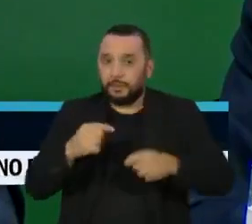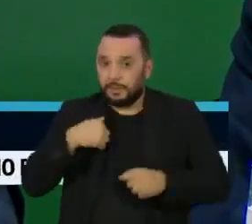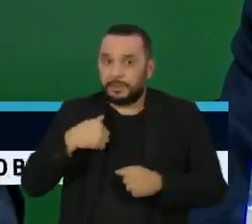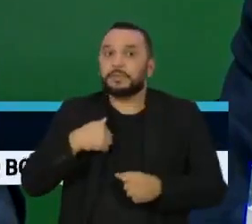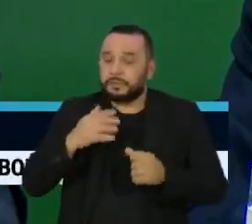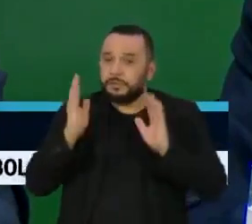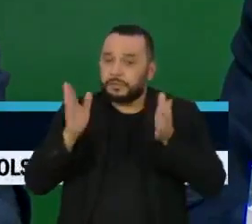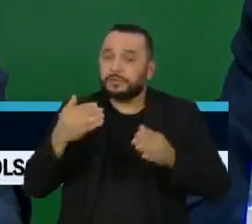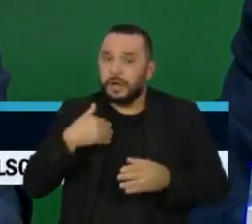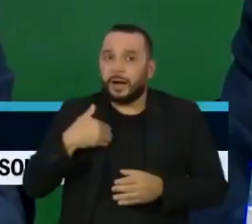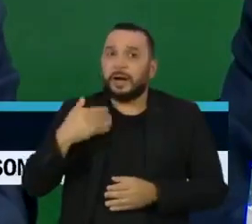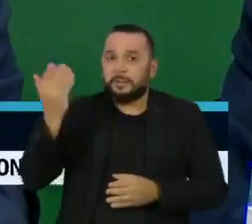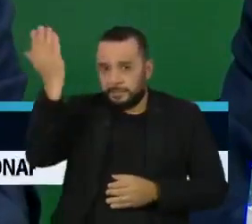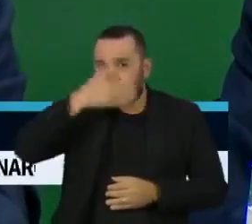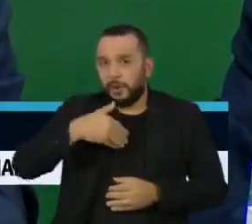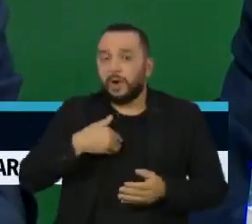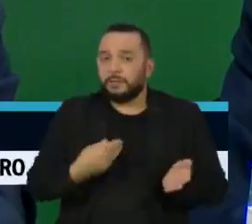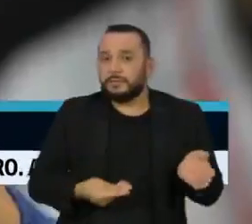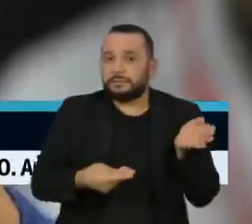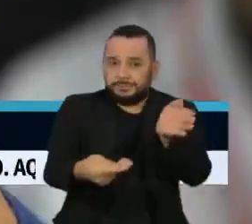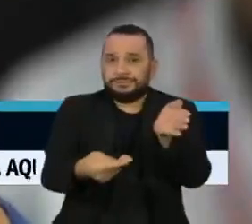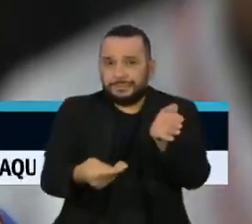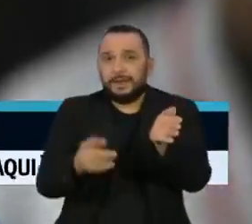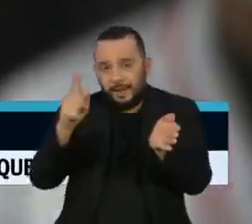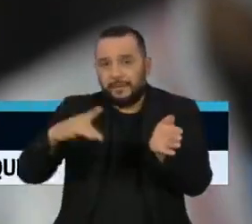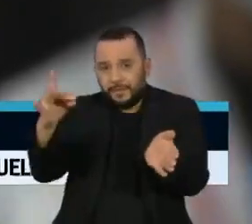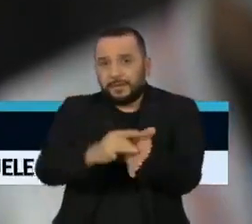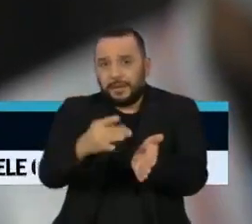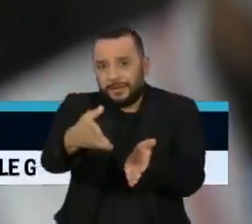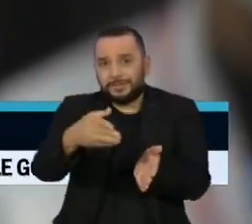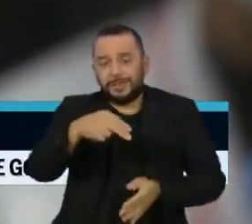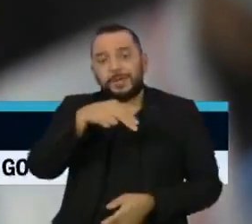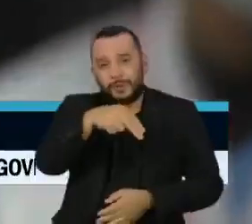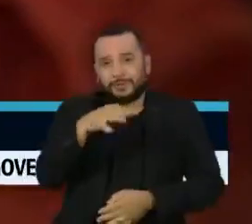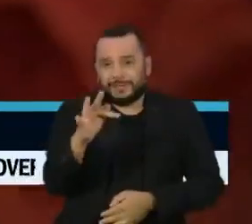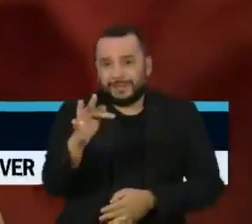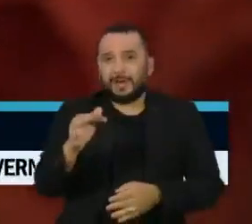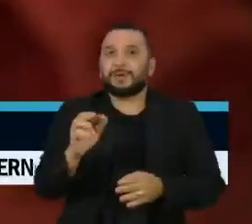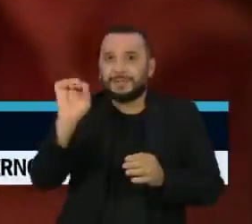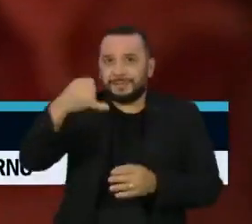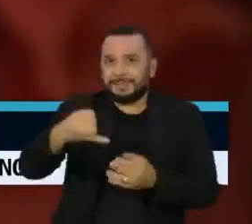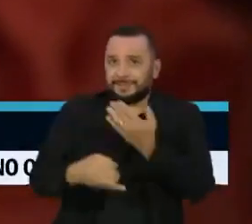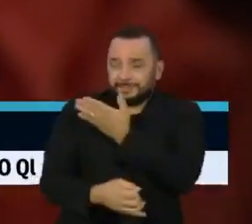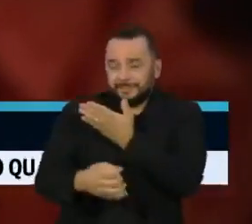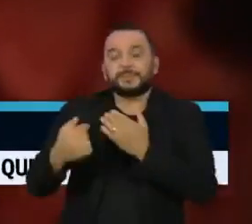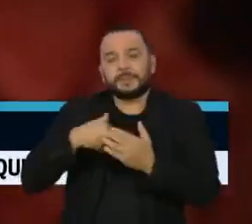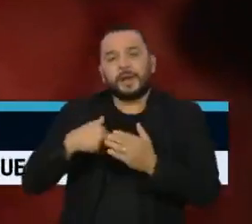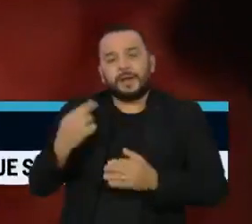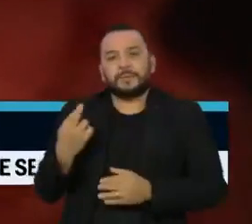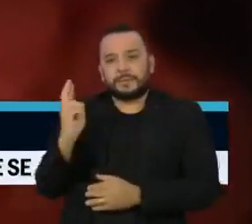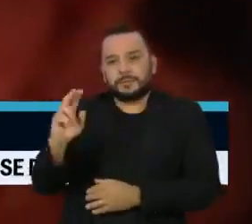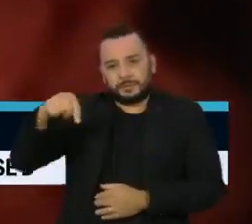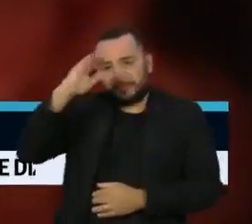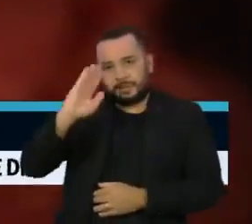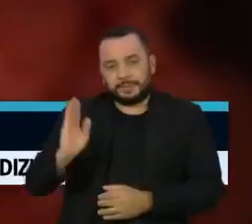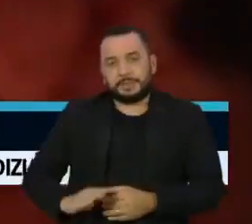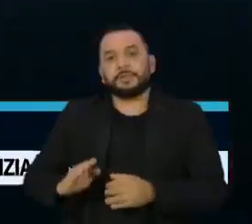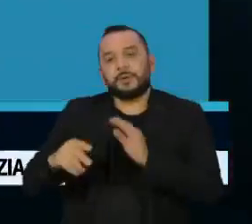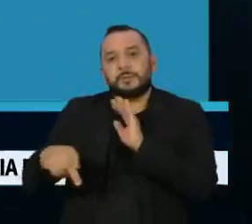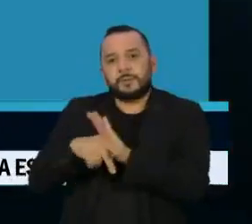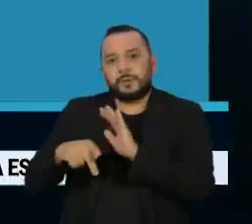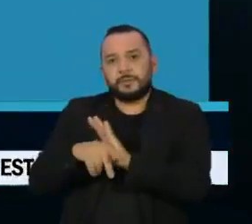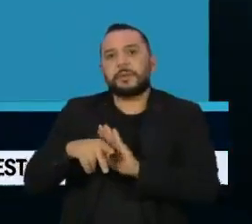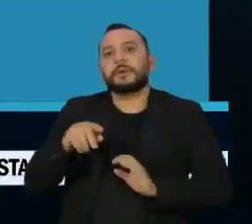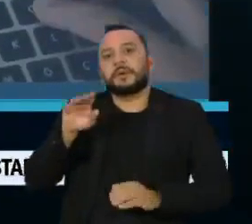desmentido pela própria Precisa Medicamentos. A representante no Brasil da Bará Biotech, fabricante do